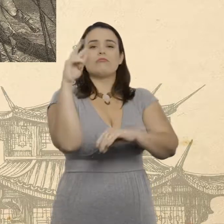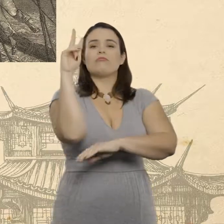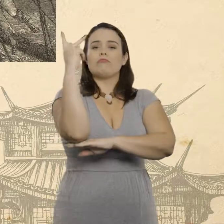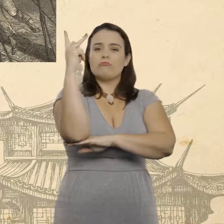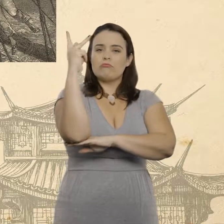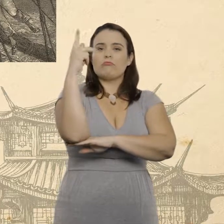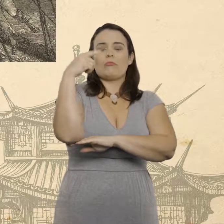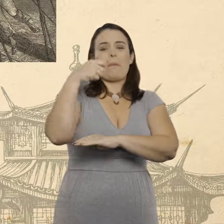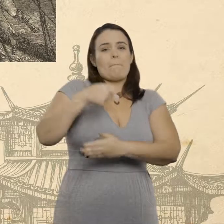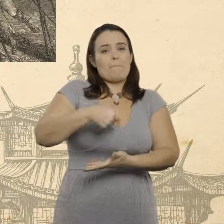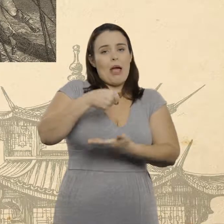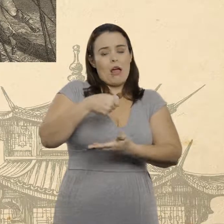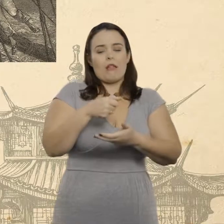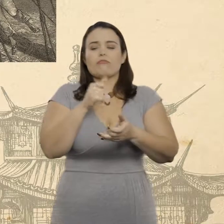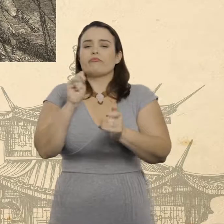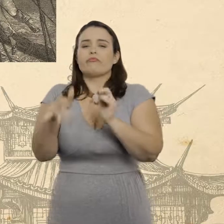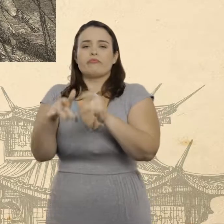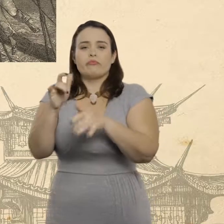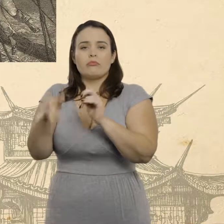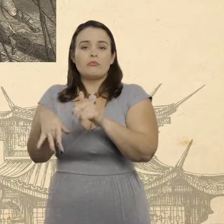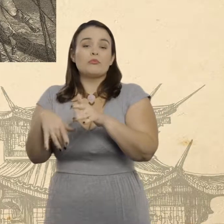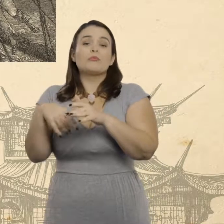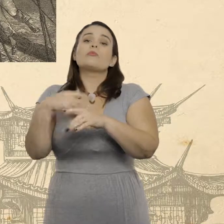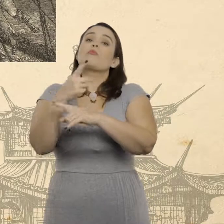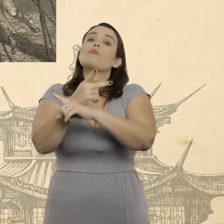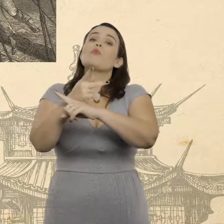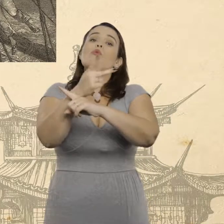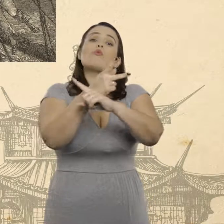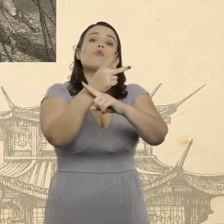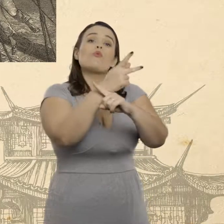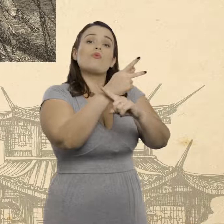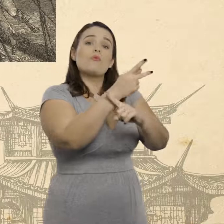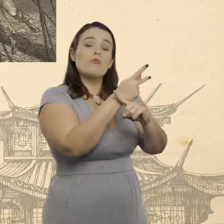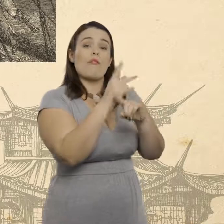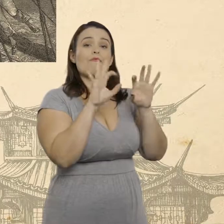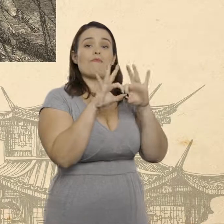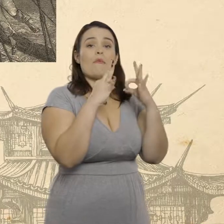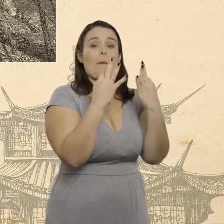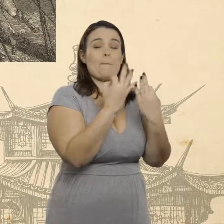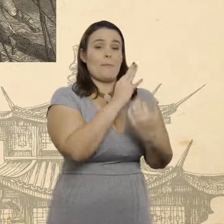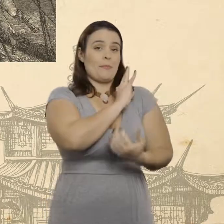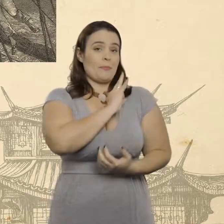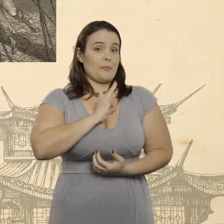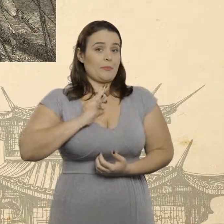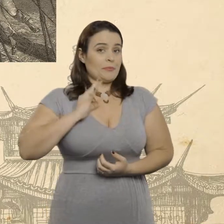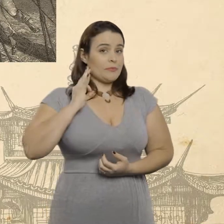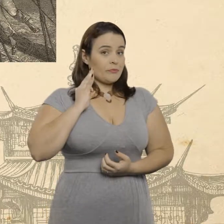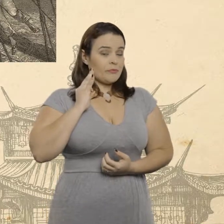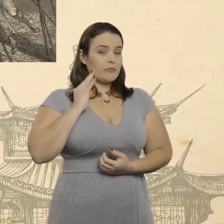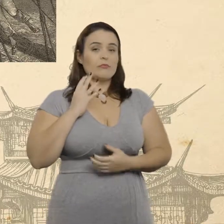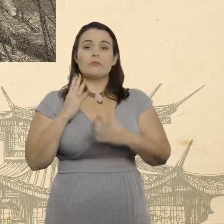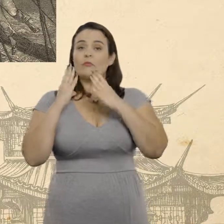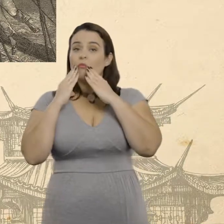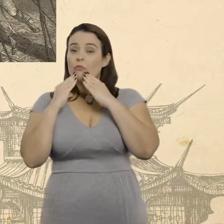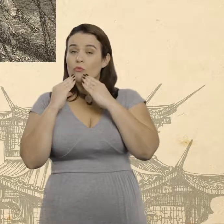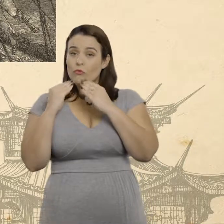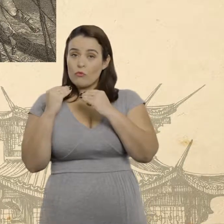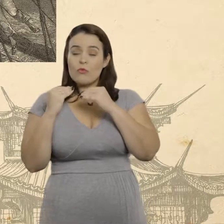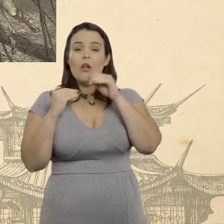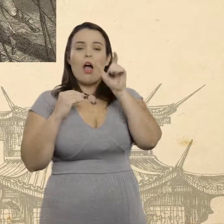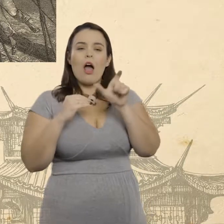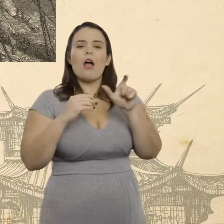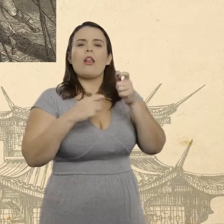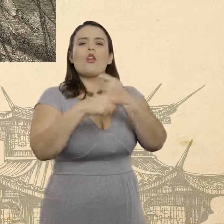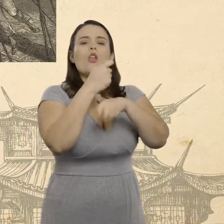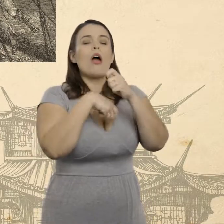Eles foram para um hotel para deixar as malas. Depois, foram procurar os parentes de Aouda. O Sr. Fogg conversou